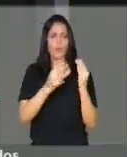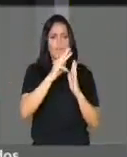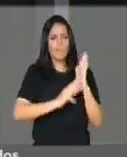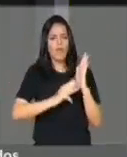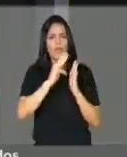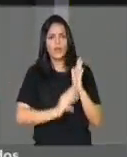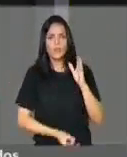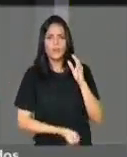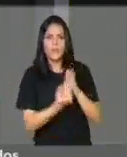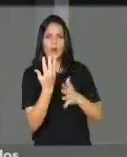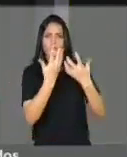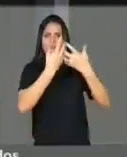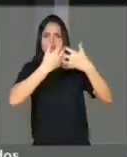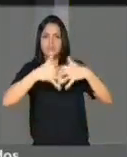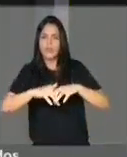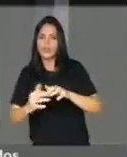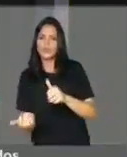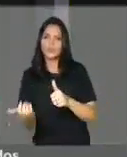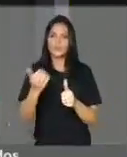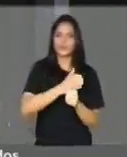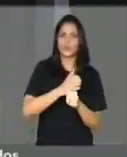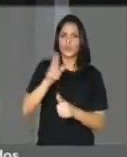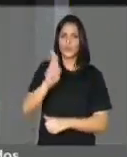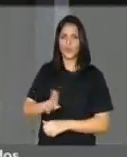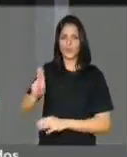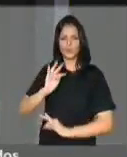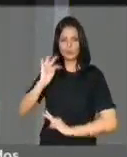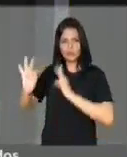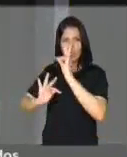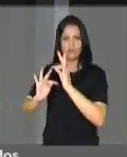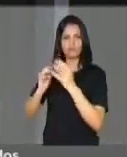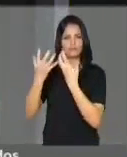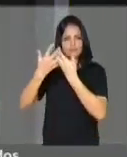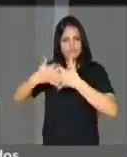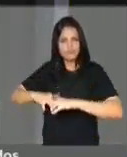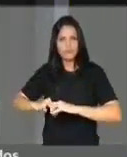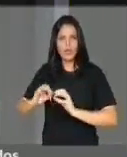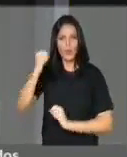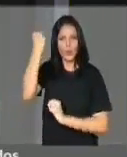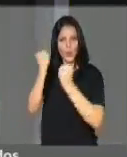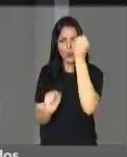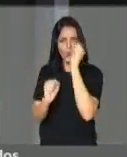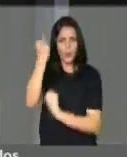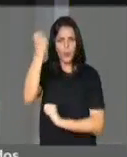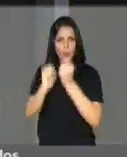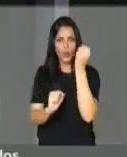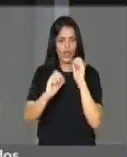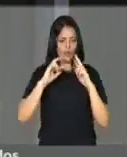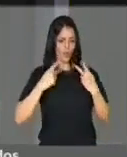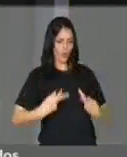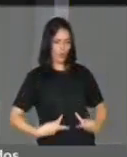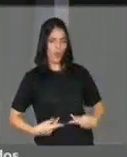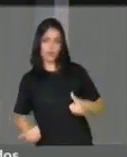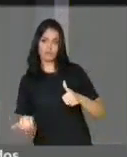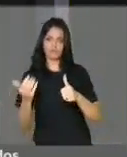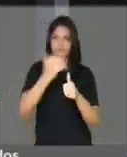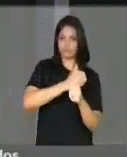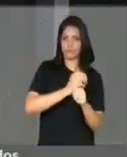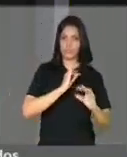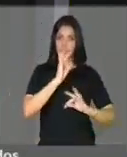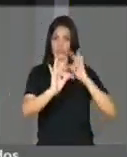a ser substituídos pelo uso intensivo de máquinas, a energia humana pela energia motriz e os